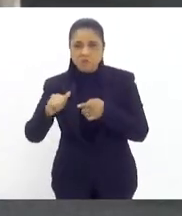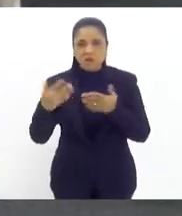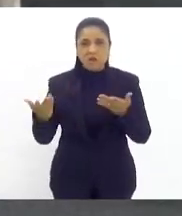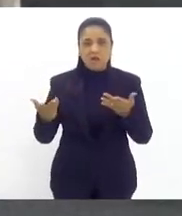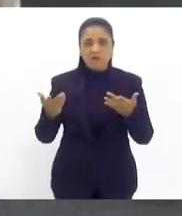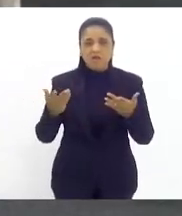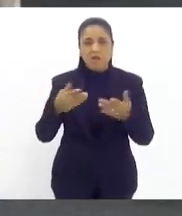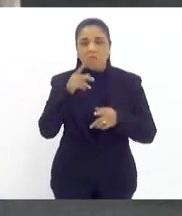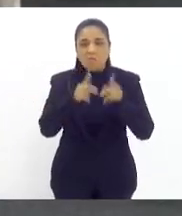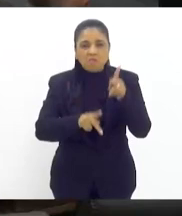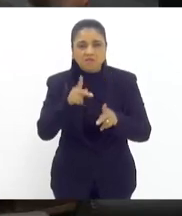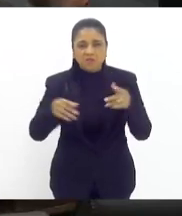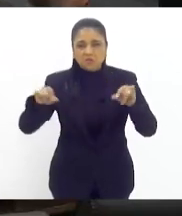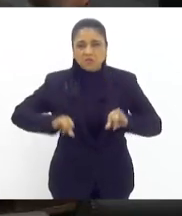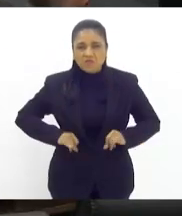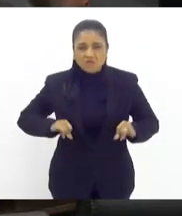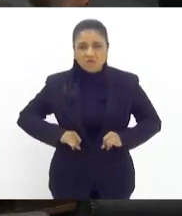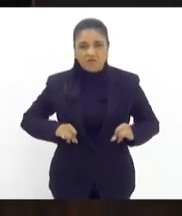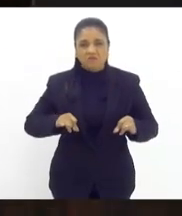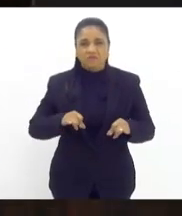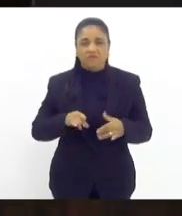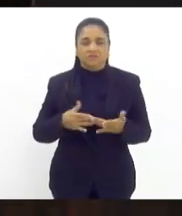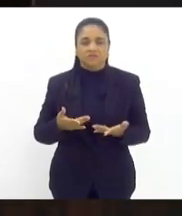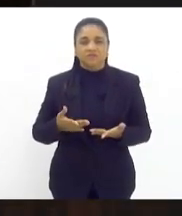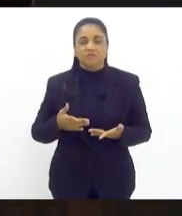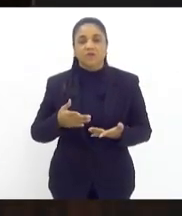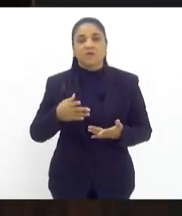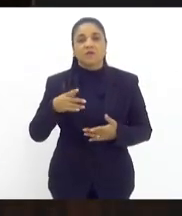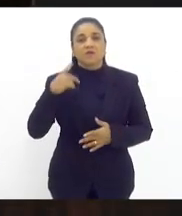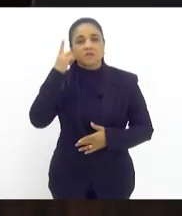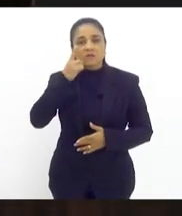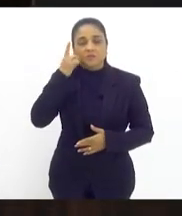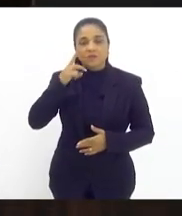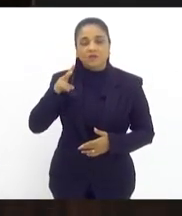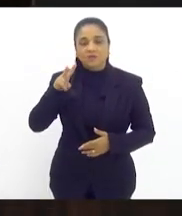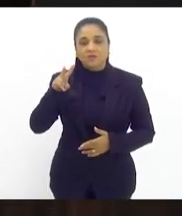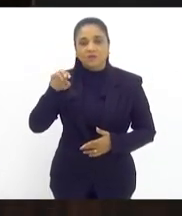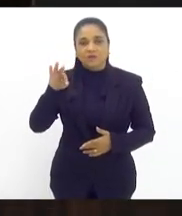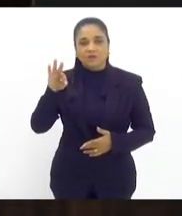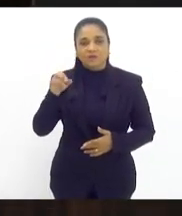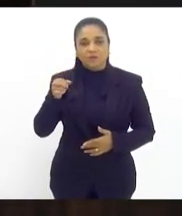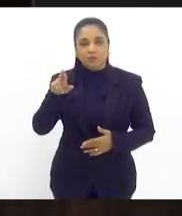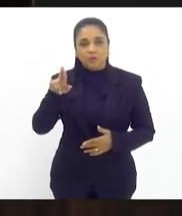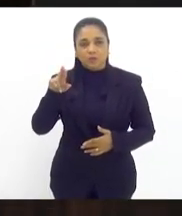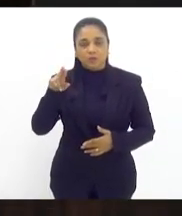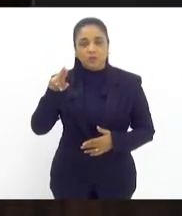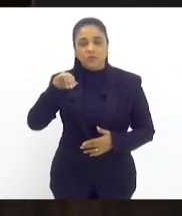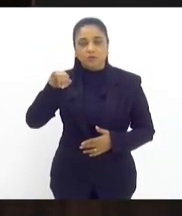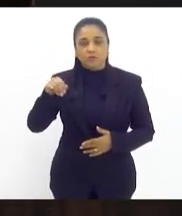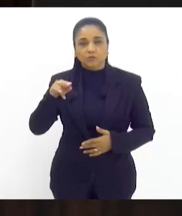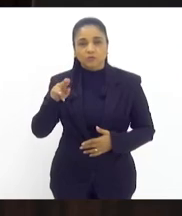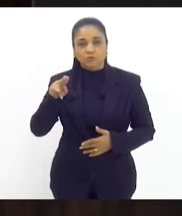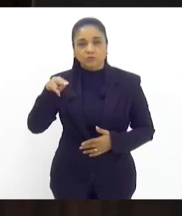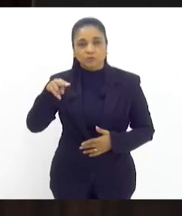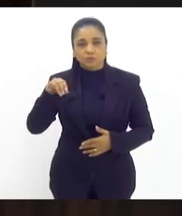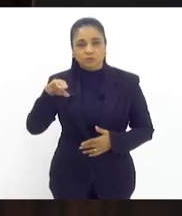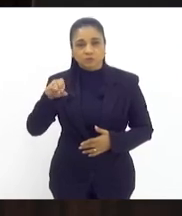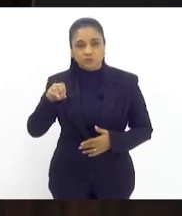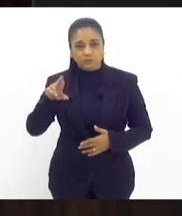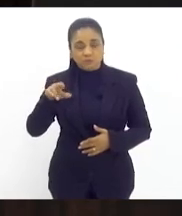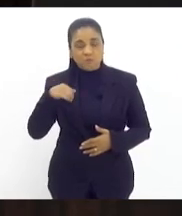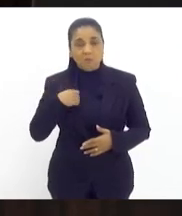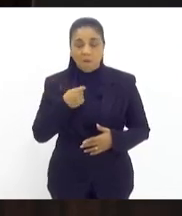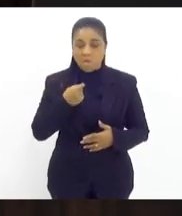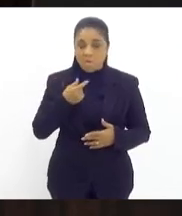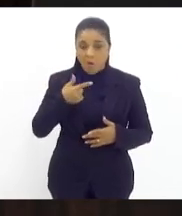do Rio de Janeiro continua sofrendo deputado Vitor Júnior gosto de falar pouco aqui na presidência mas acho